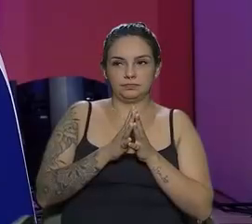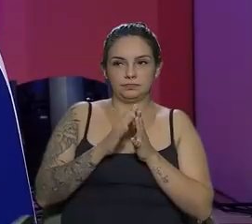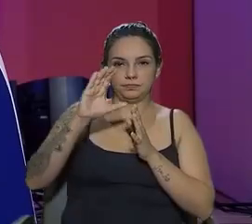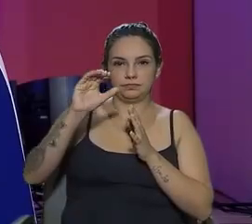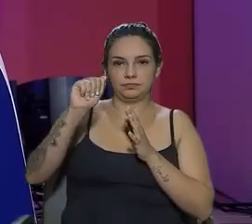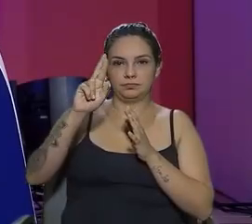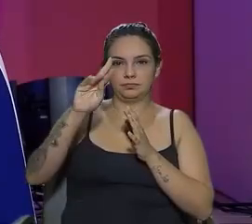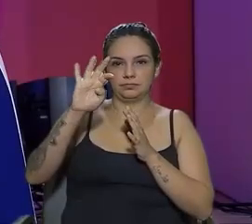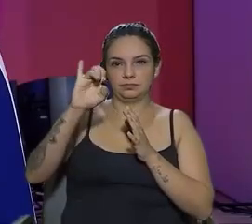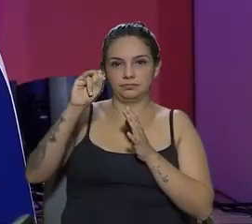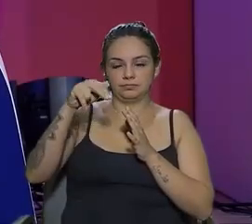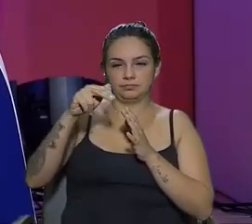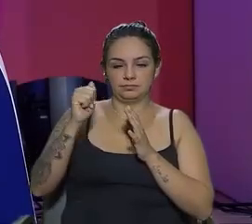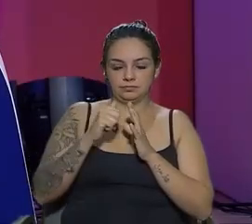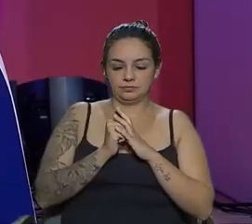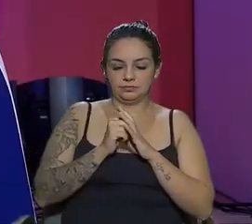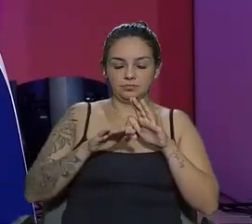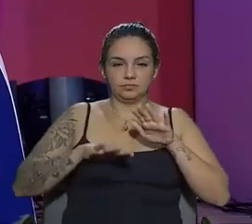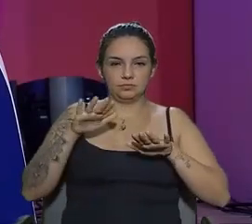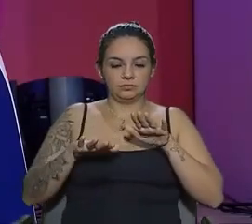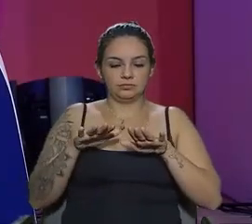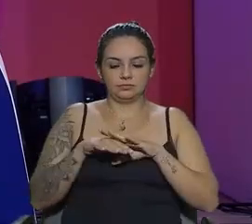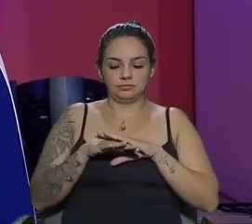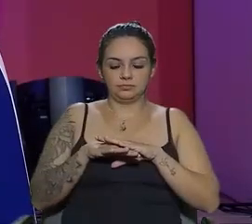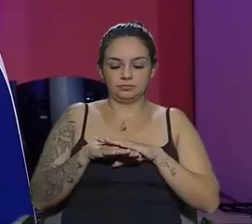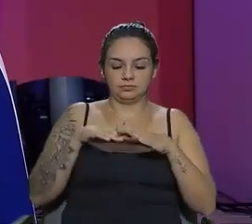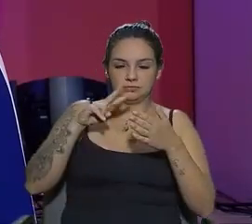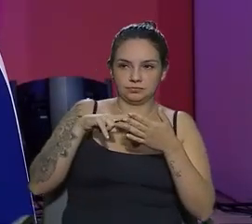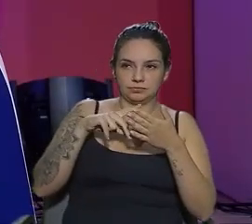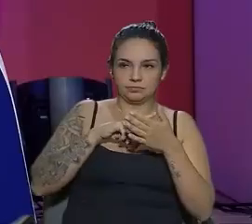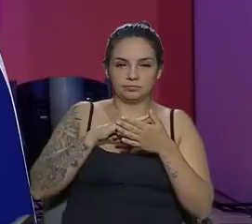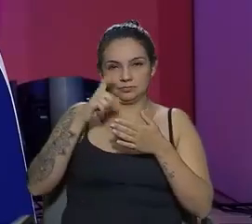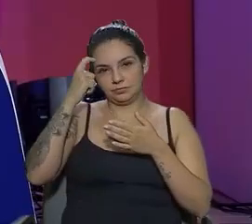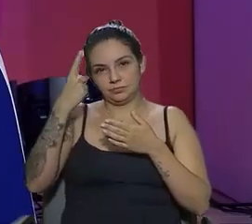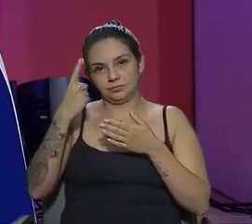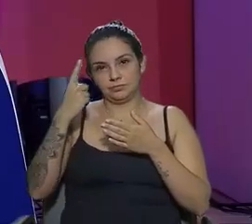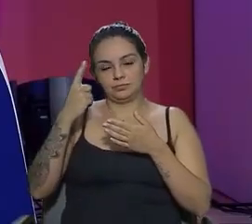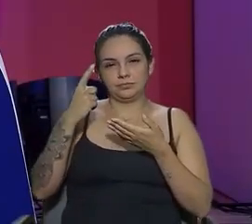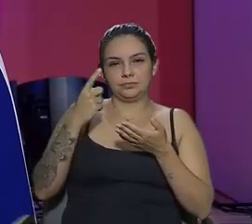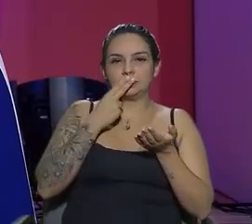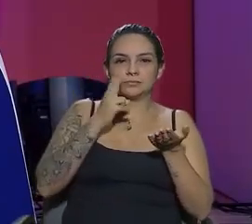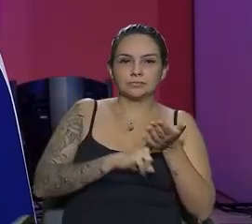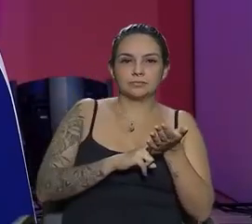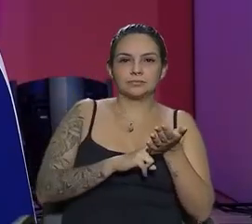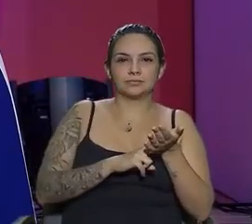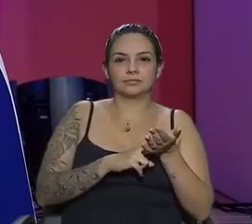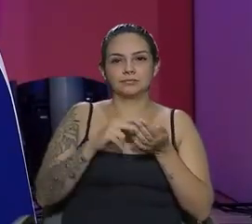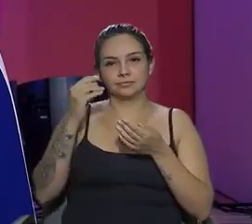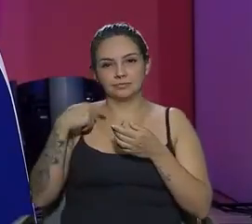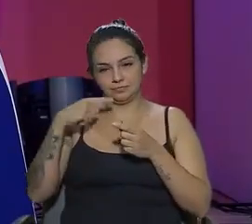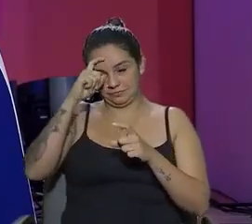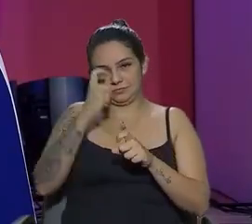cartesiana, né? Então, às vezes, tem umas leituras que tendem a pensar numa cartografia, e aí eu